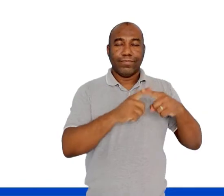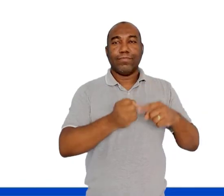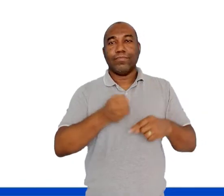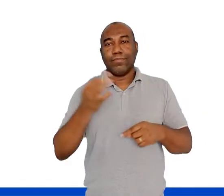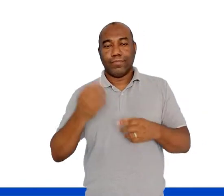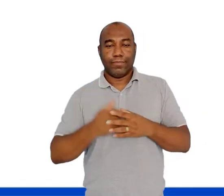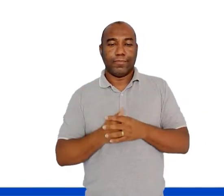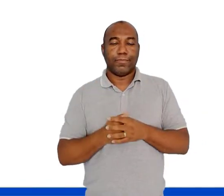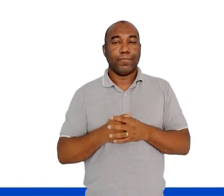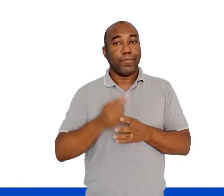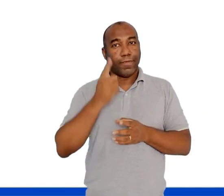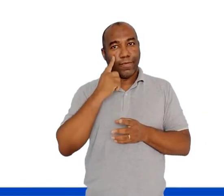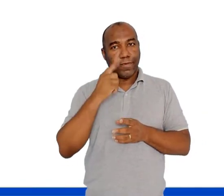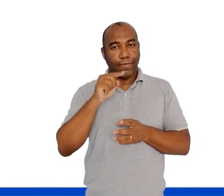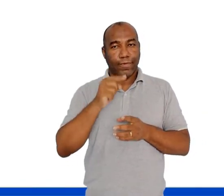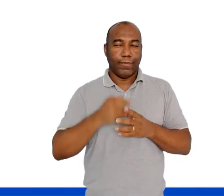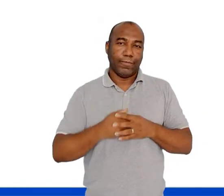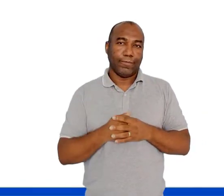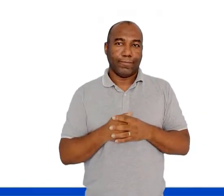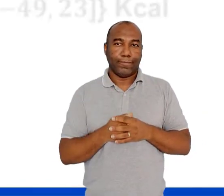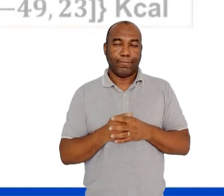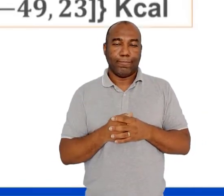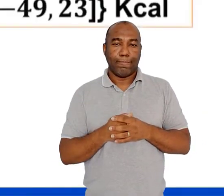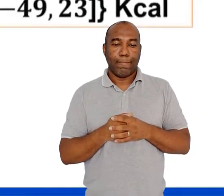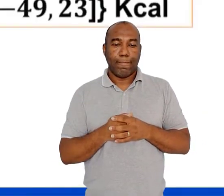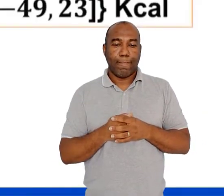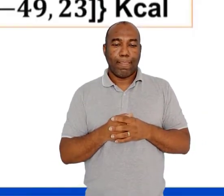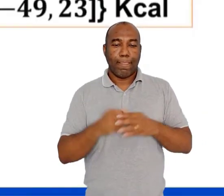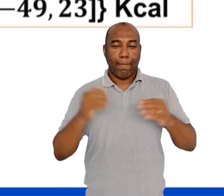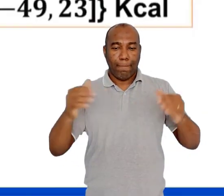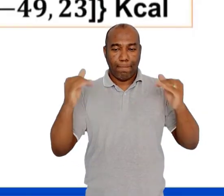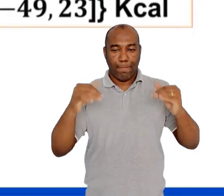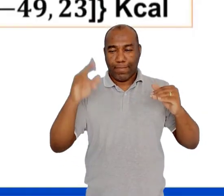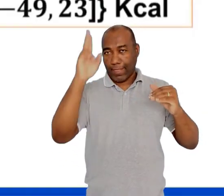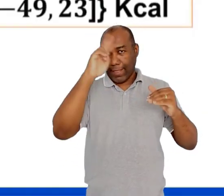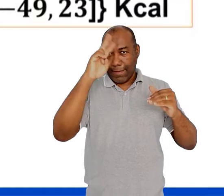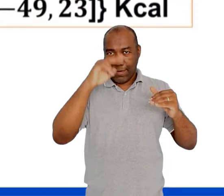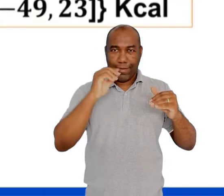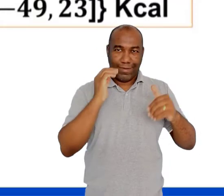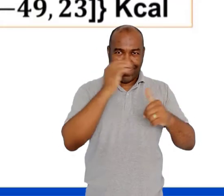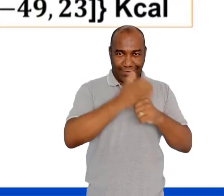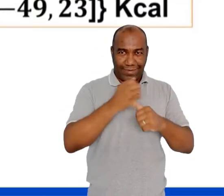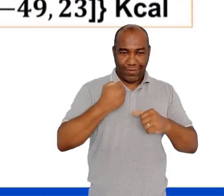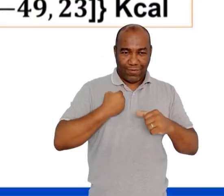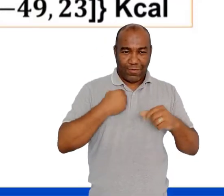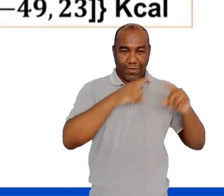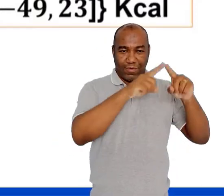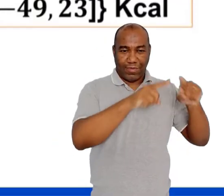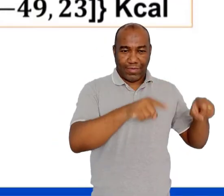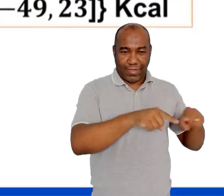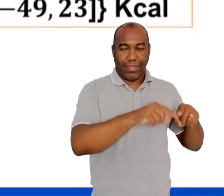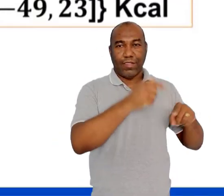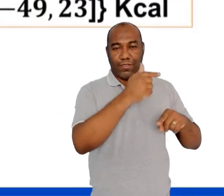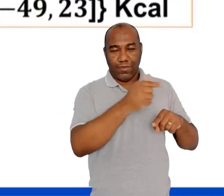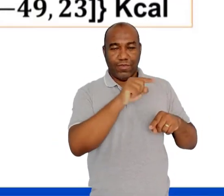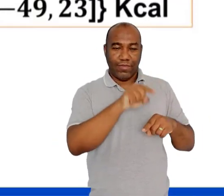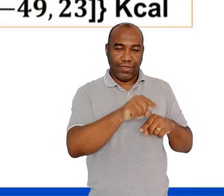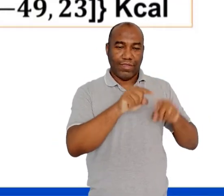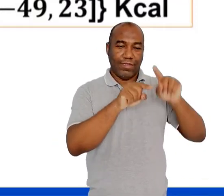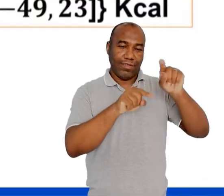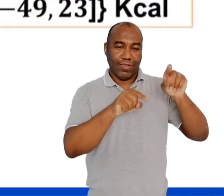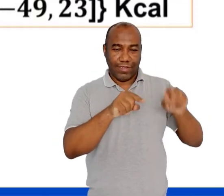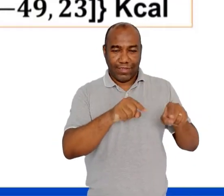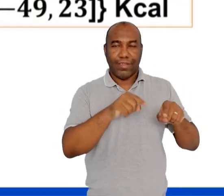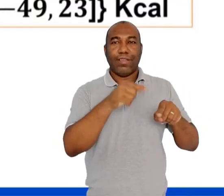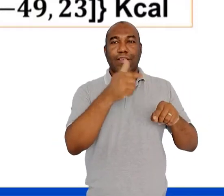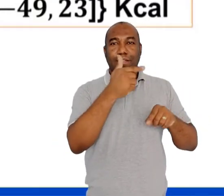49,23 kJ. Então, volta lá que a gente vai substituir esses valores. Do jeito que eu falei. Lembrando que a unidade medida em quilocalorias fica lá no final, você não mexe